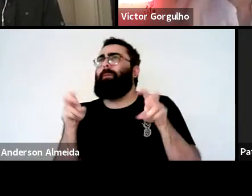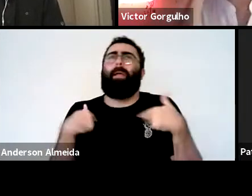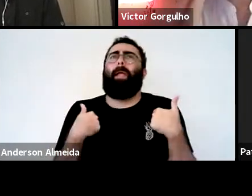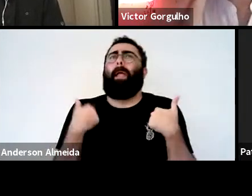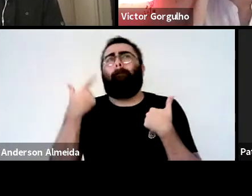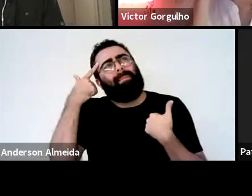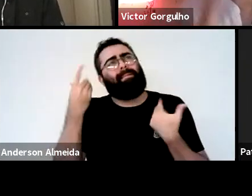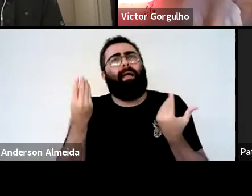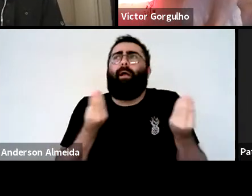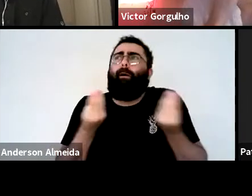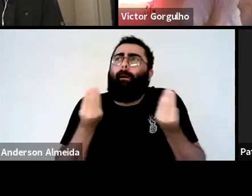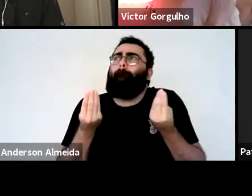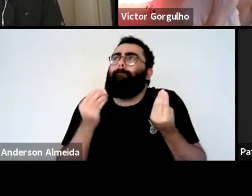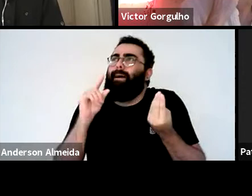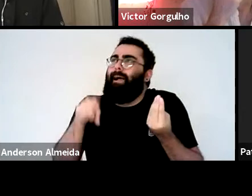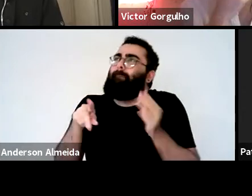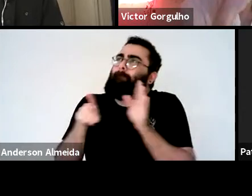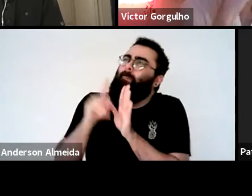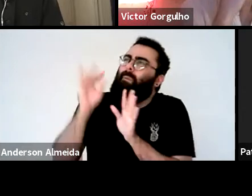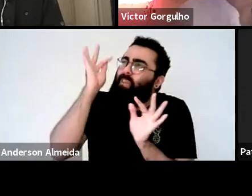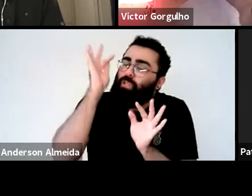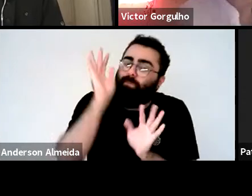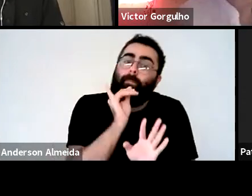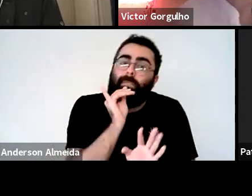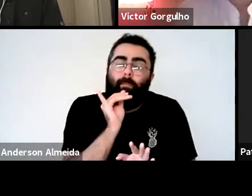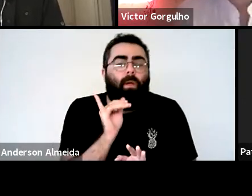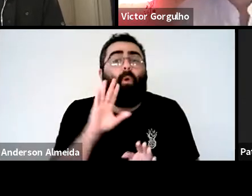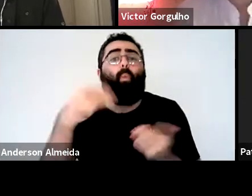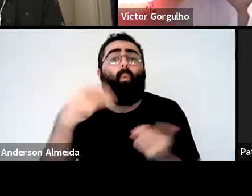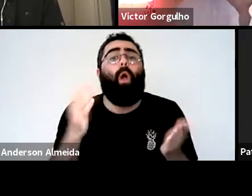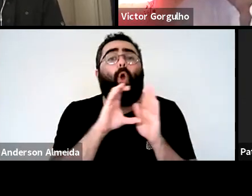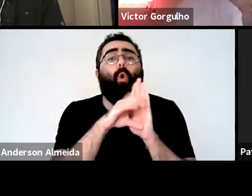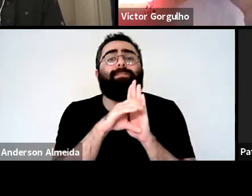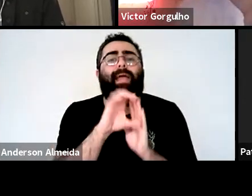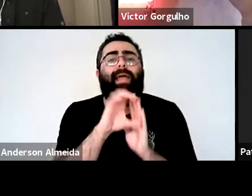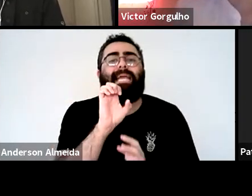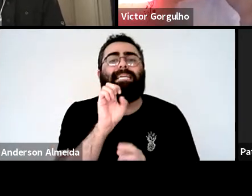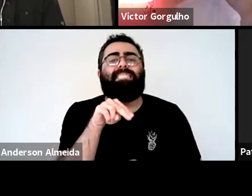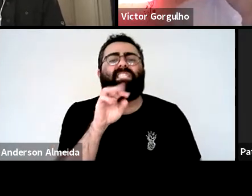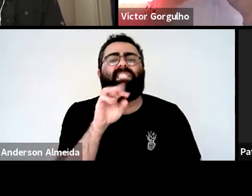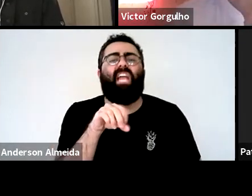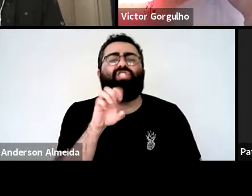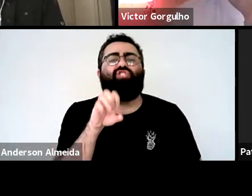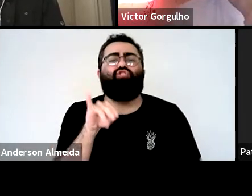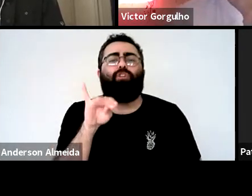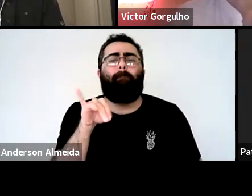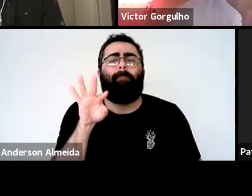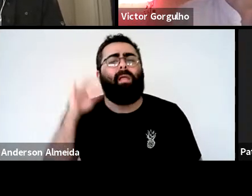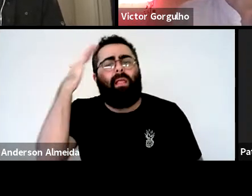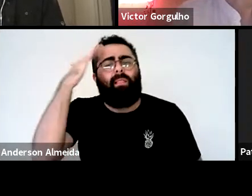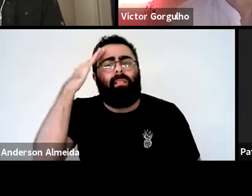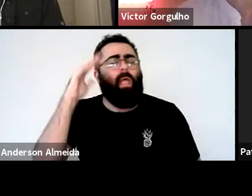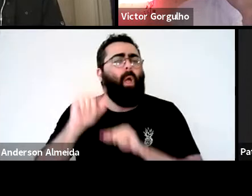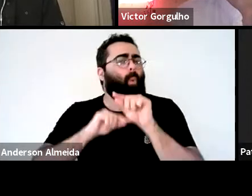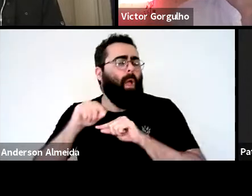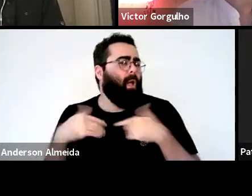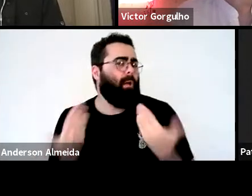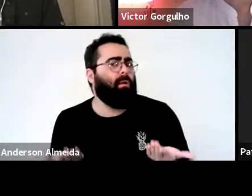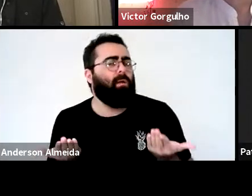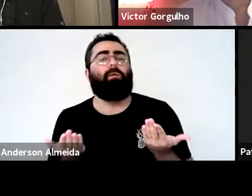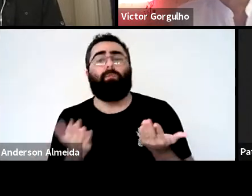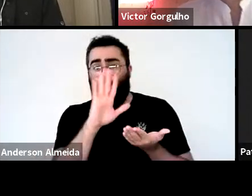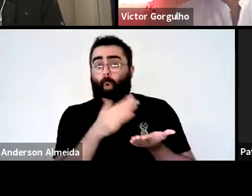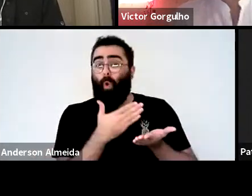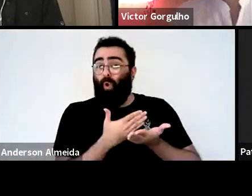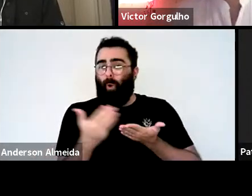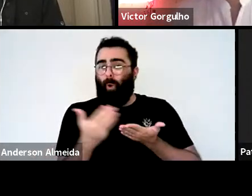conceitos da filosofia. Primeiro, a ideia de entendimento, que pra gente sempre teve presente durante o trabalho, assim, a gente falava logo no início do trabalho,